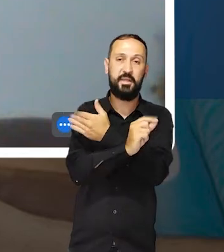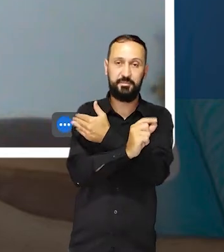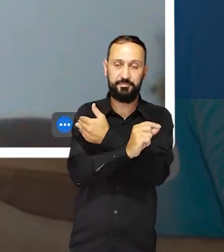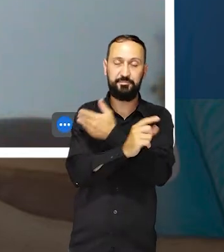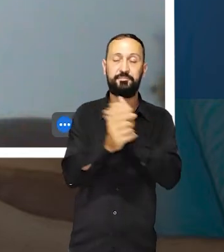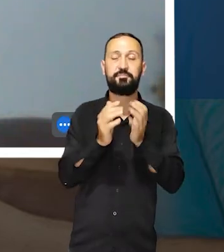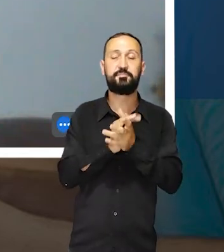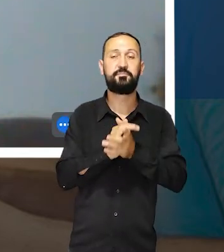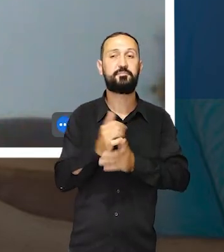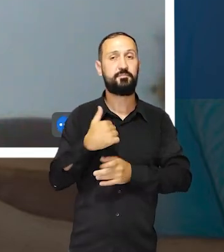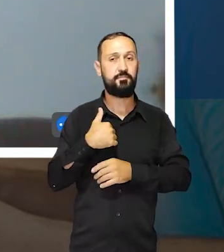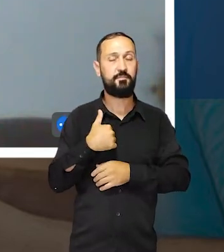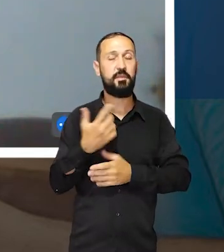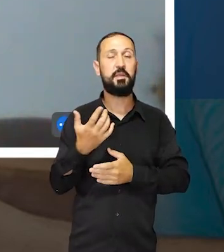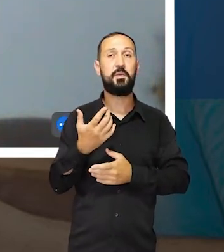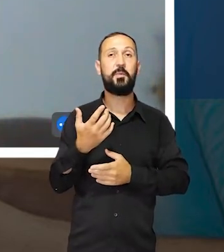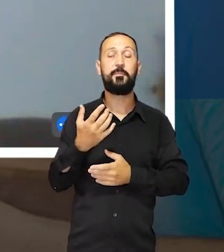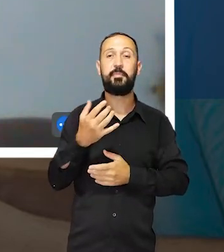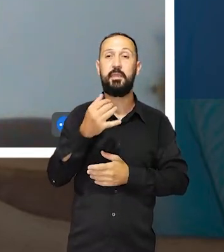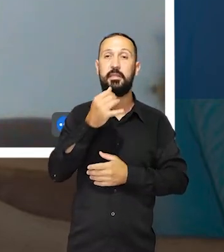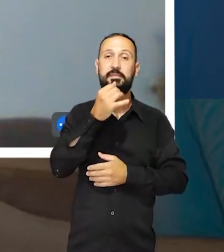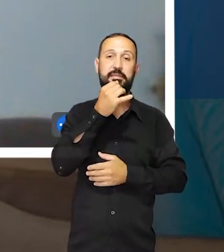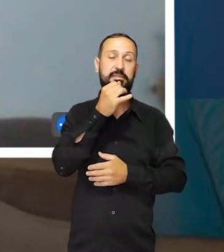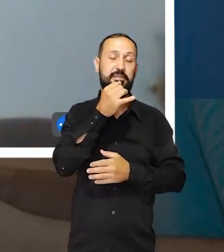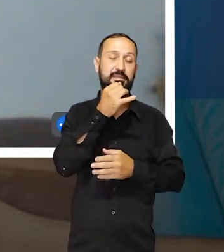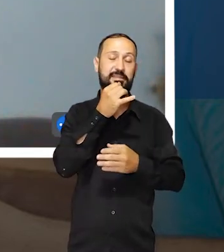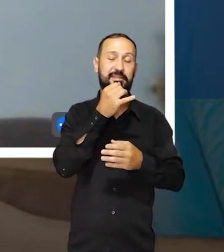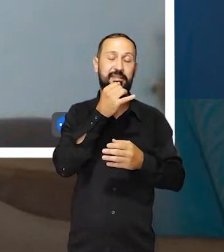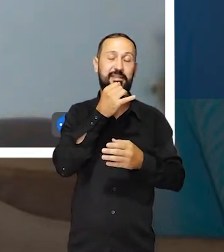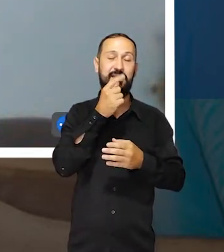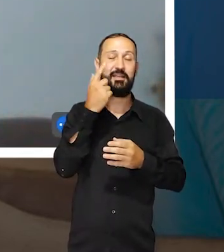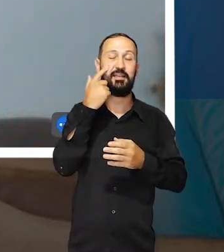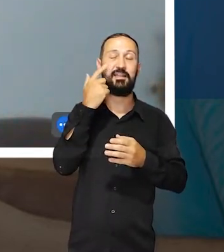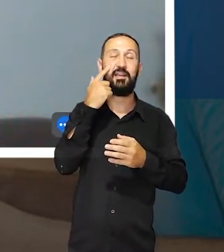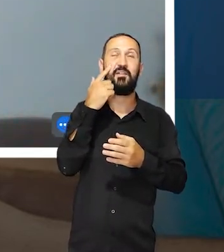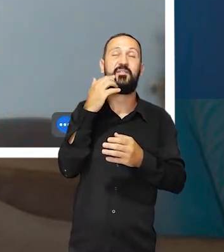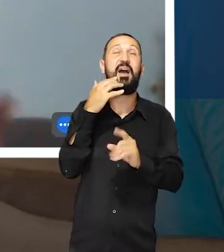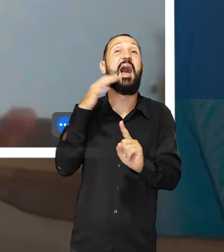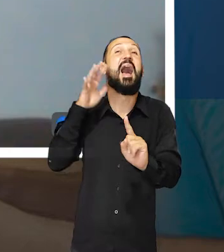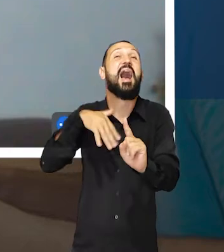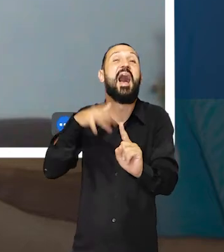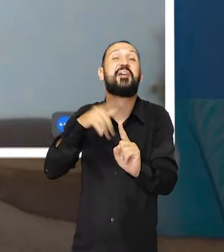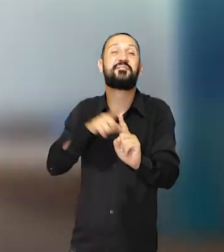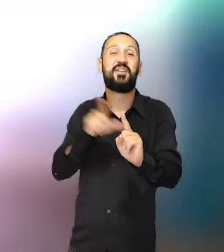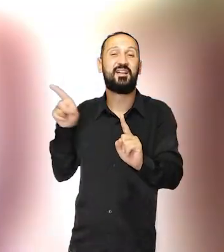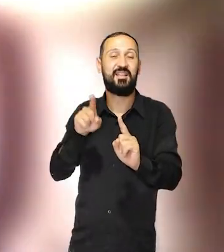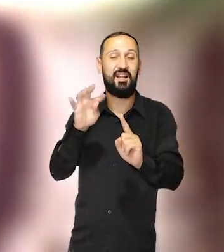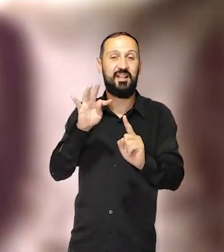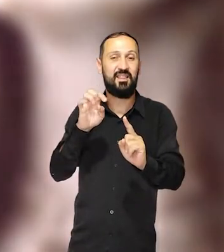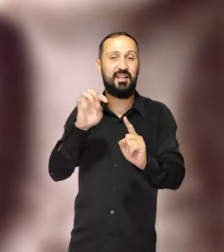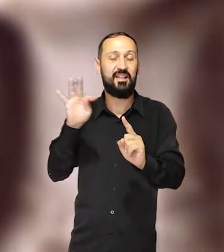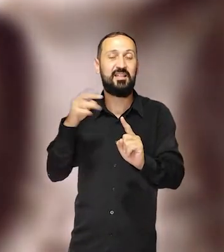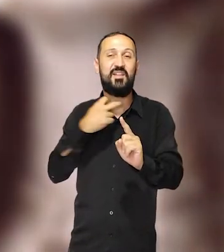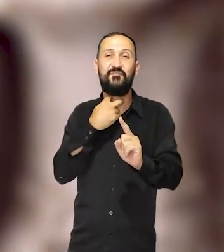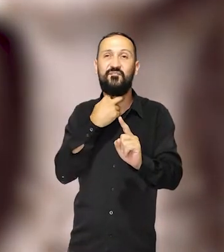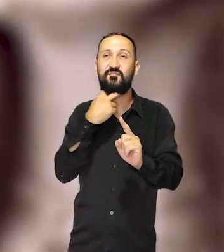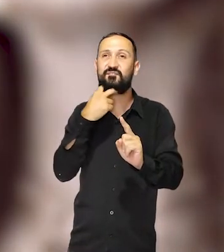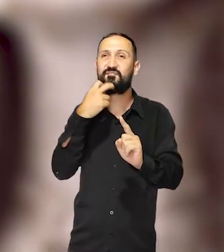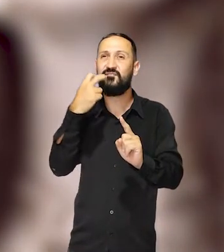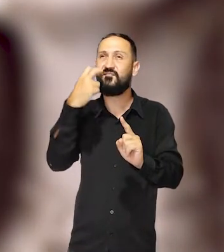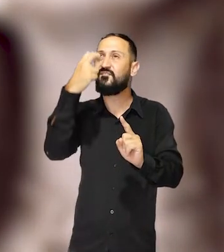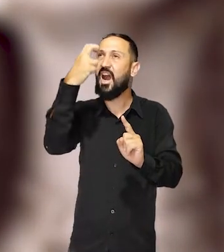do Pantanal. Eu, particularmente, sempre fui fã da Tetê, essa